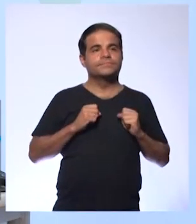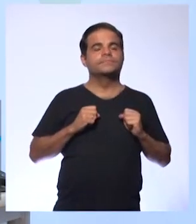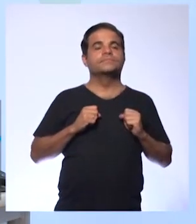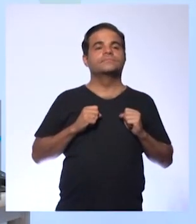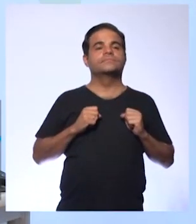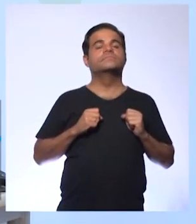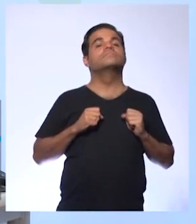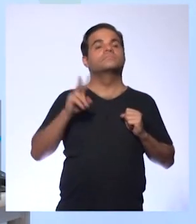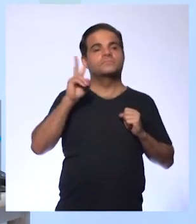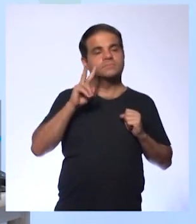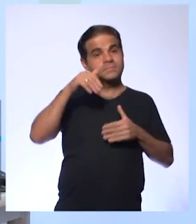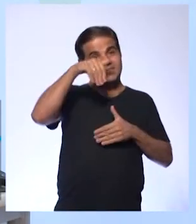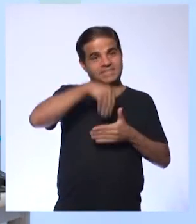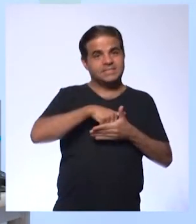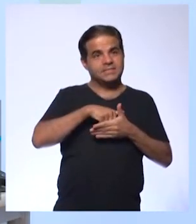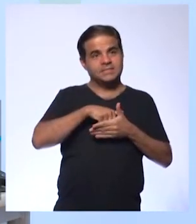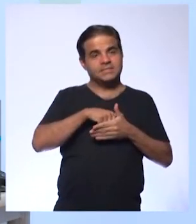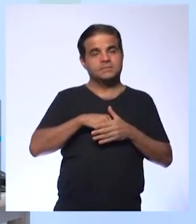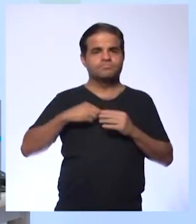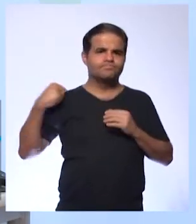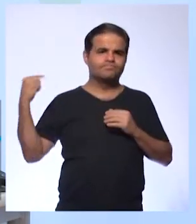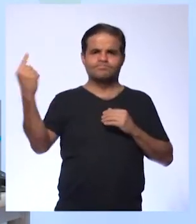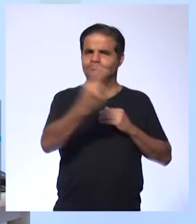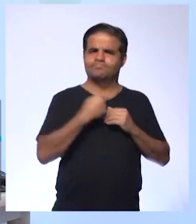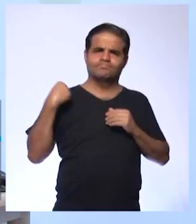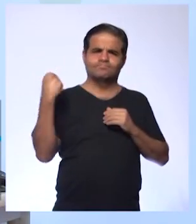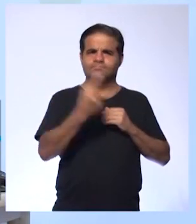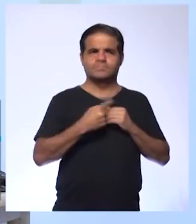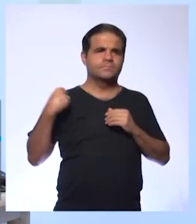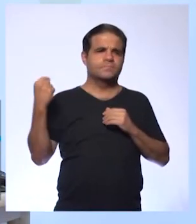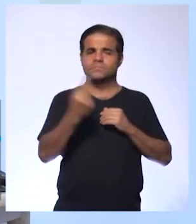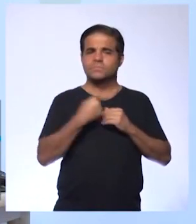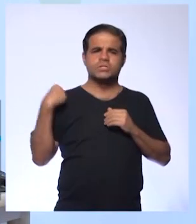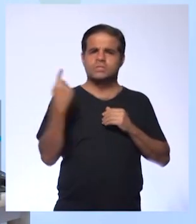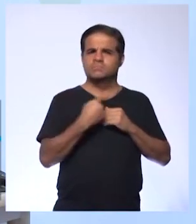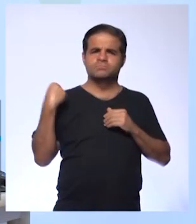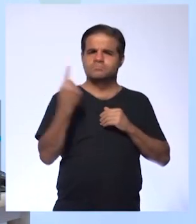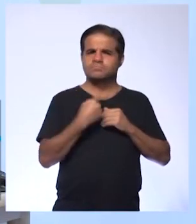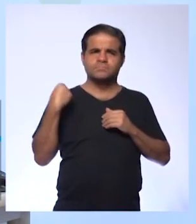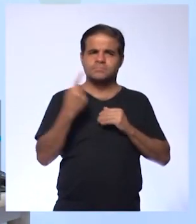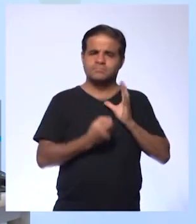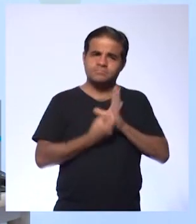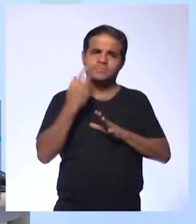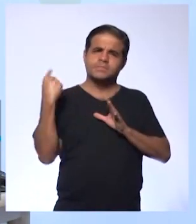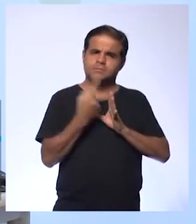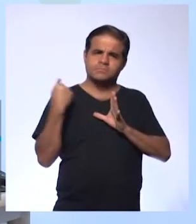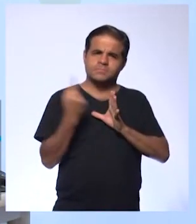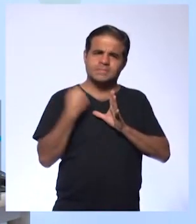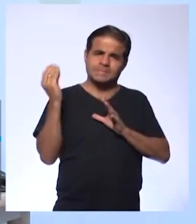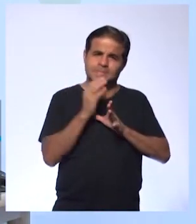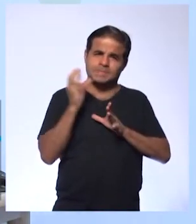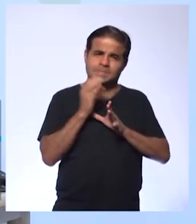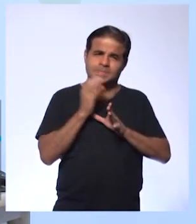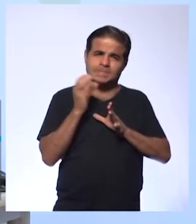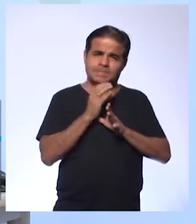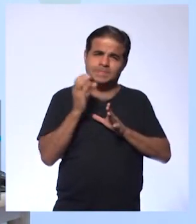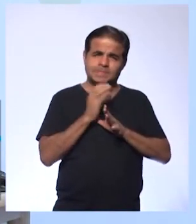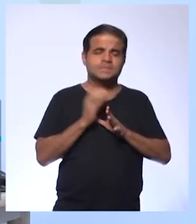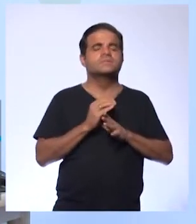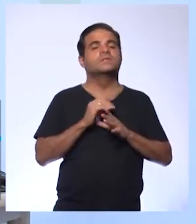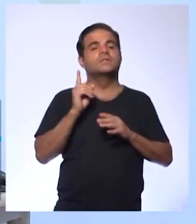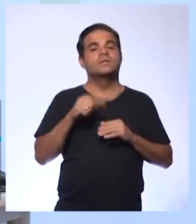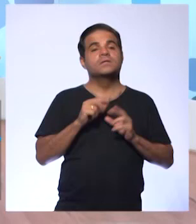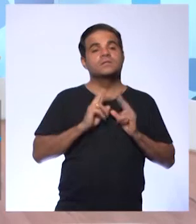Mas lembrando que internamente essa massa de ar quente ela fica se girando, então ela vai criando velocidades. Então a diferença é